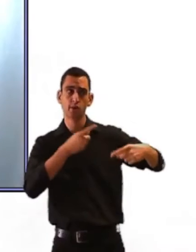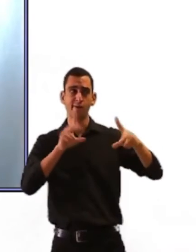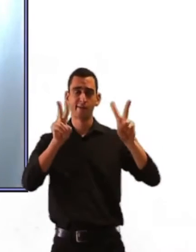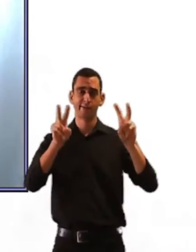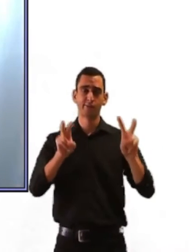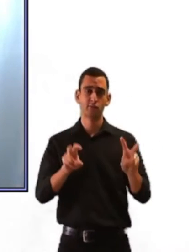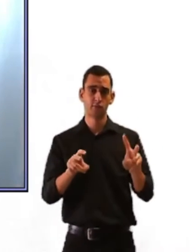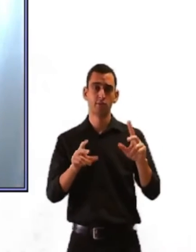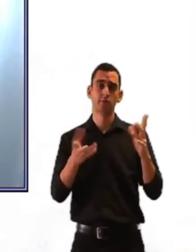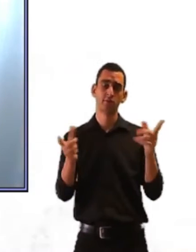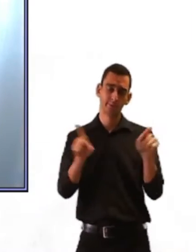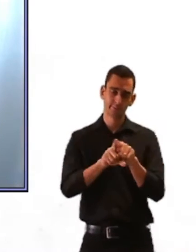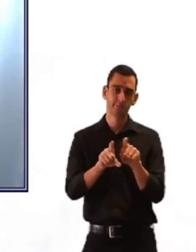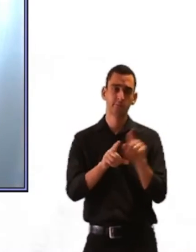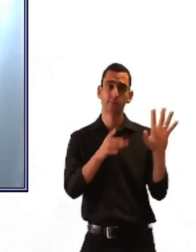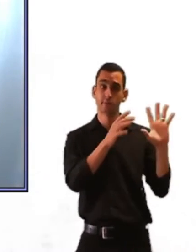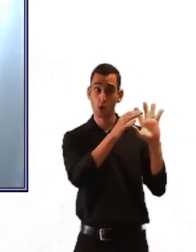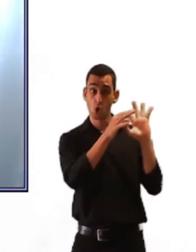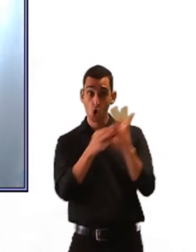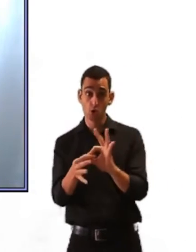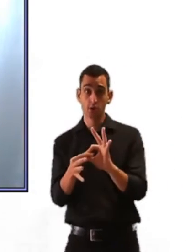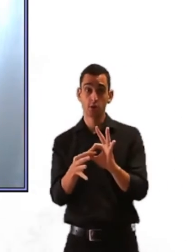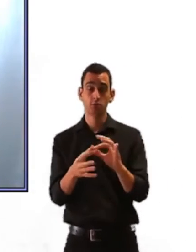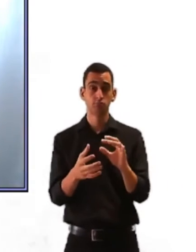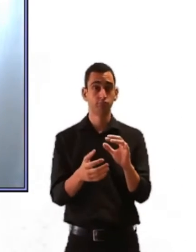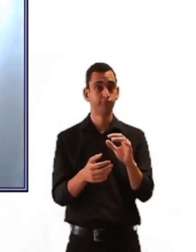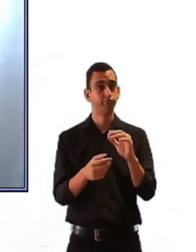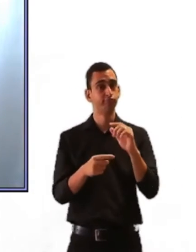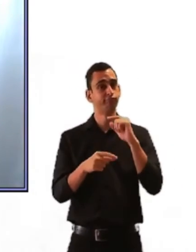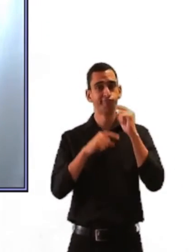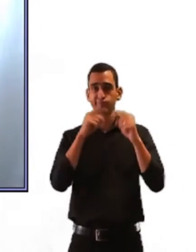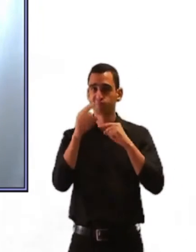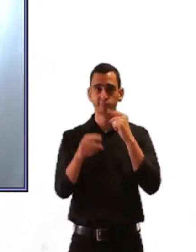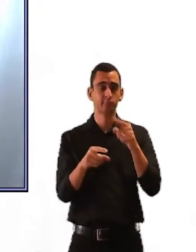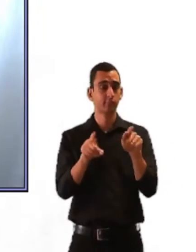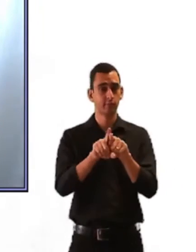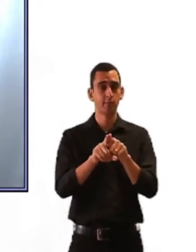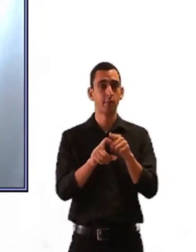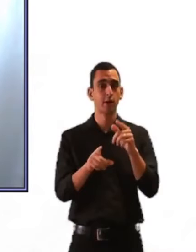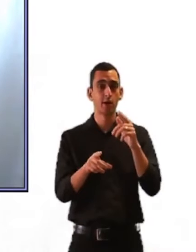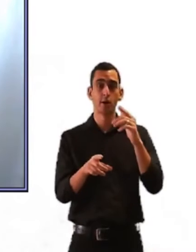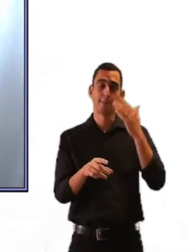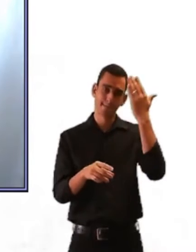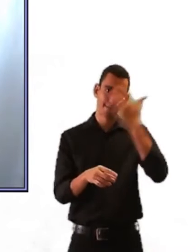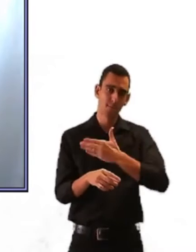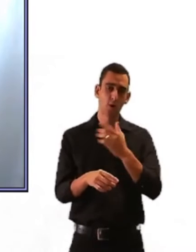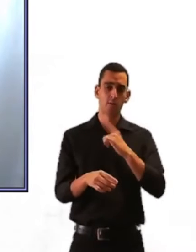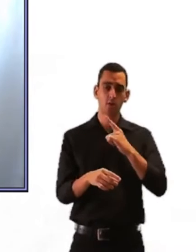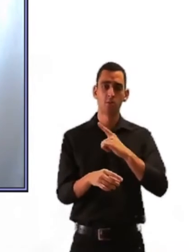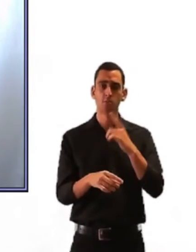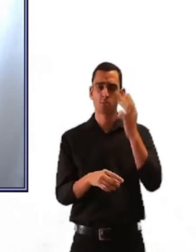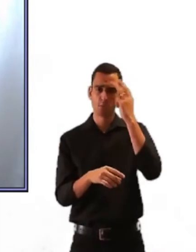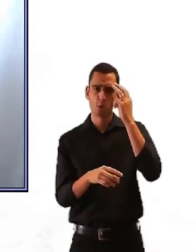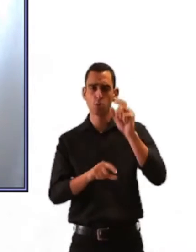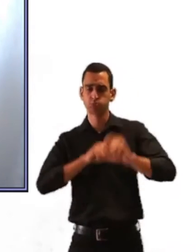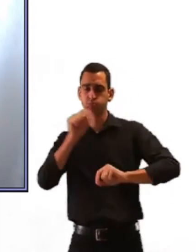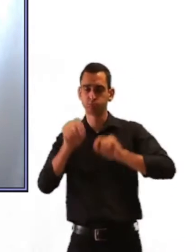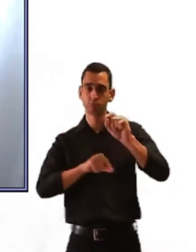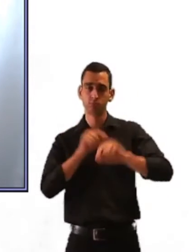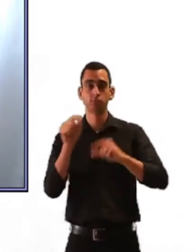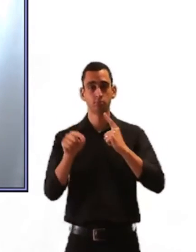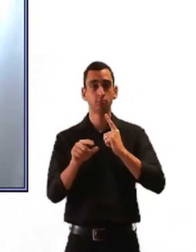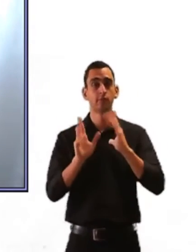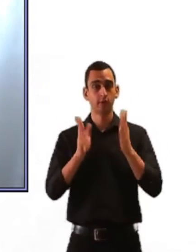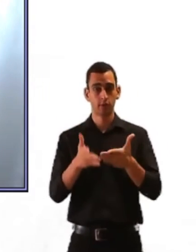esse contexto interdisciplinar dessas provas dependentes da memória. Então, para a gente